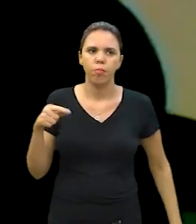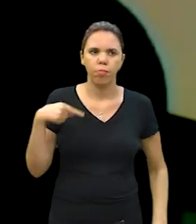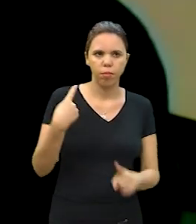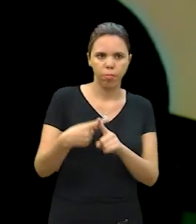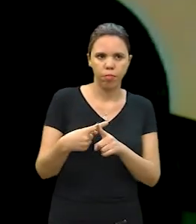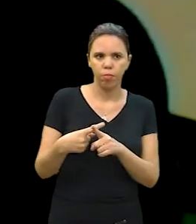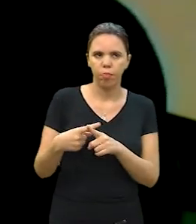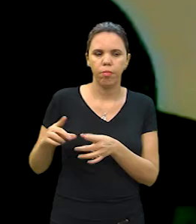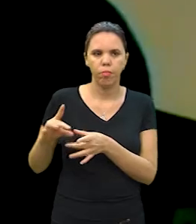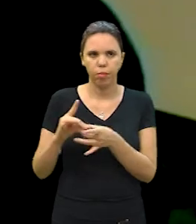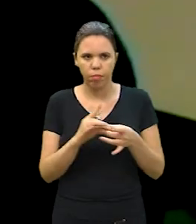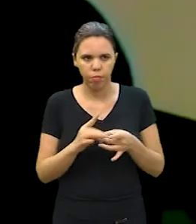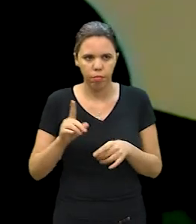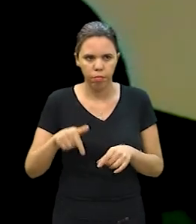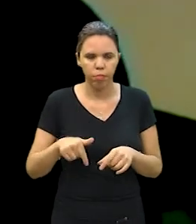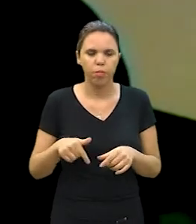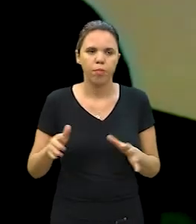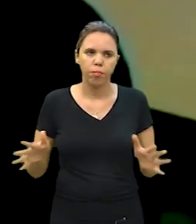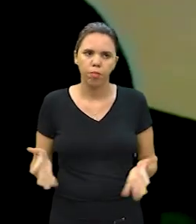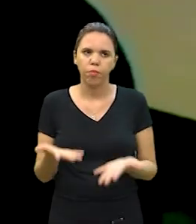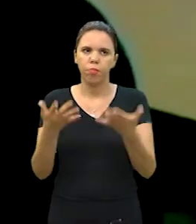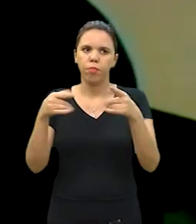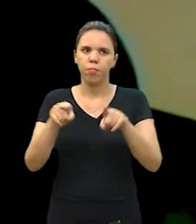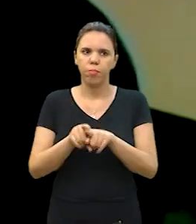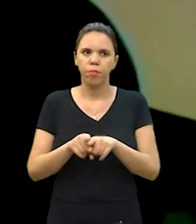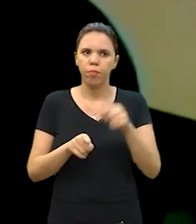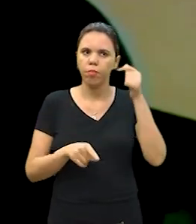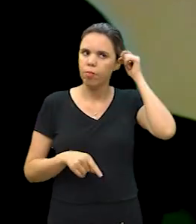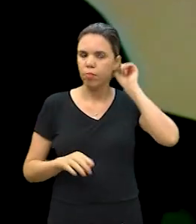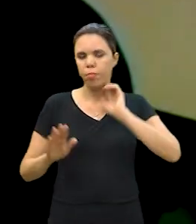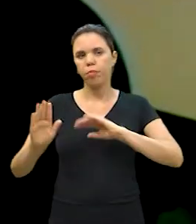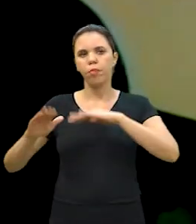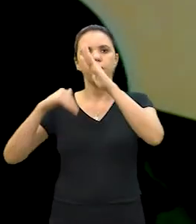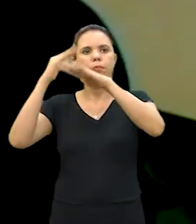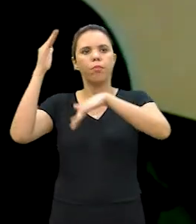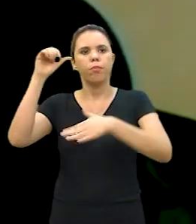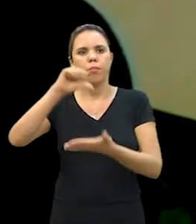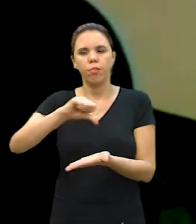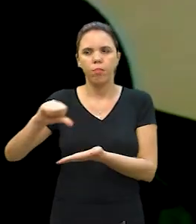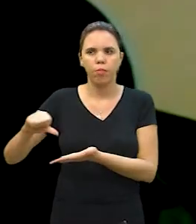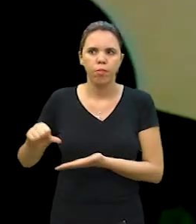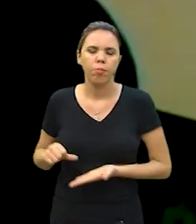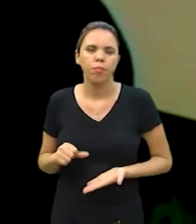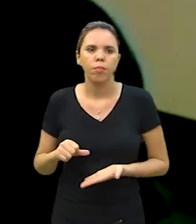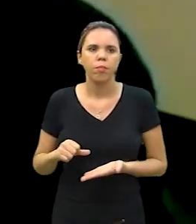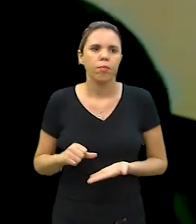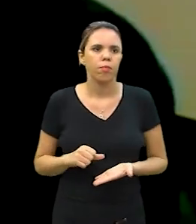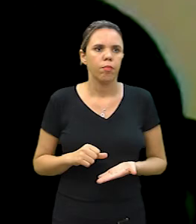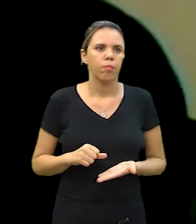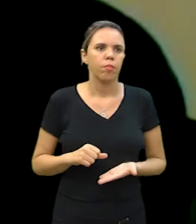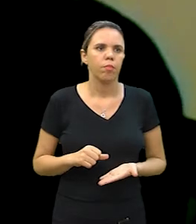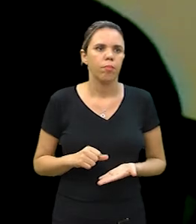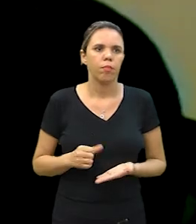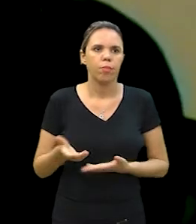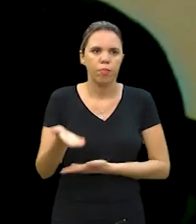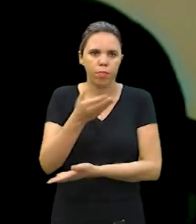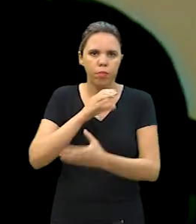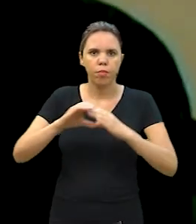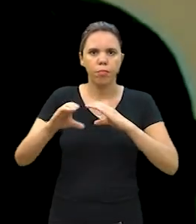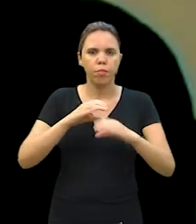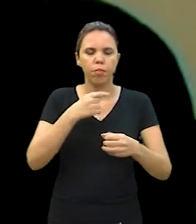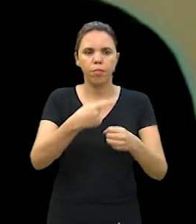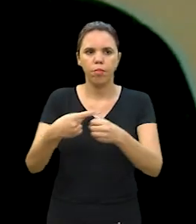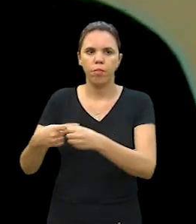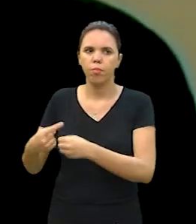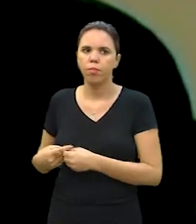Mais Consórcios, que é justamente para promover também essa questão do desenvolvimento regional e desta